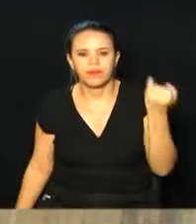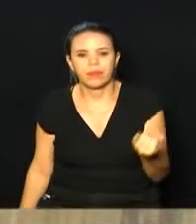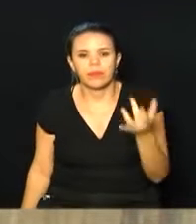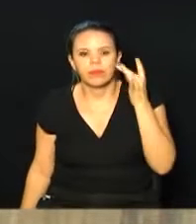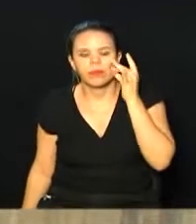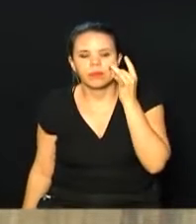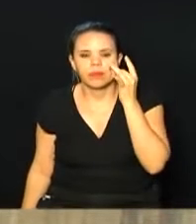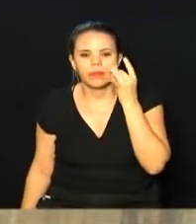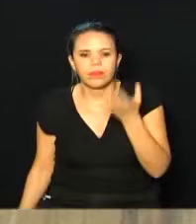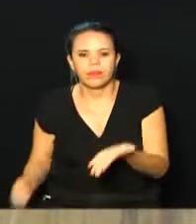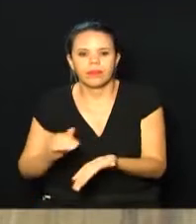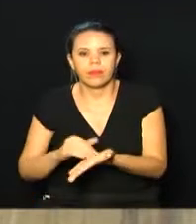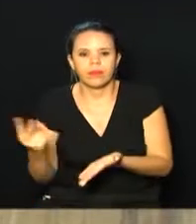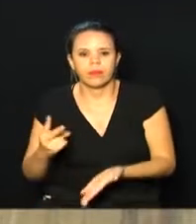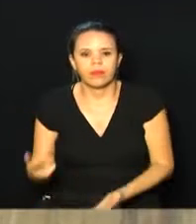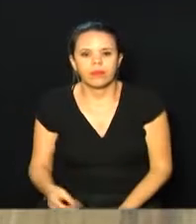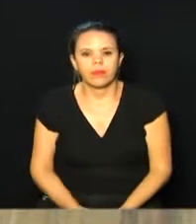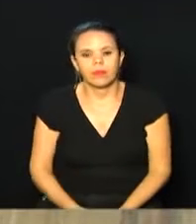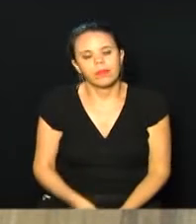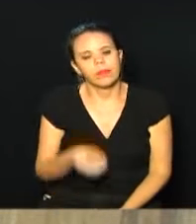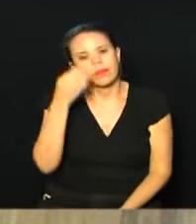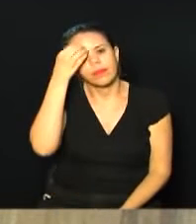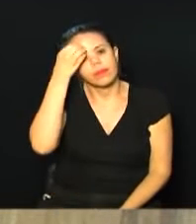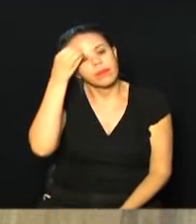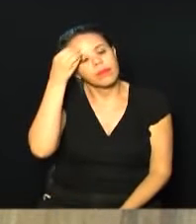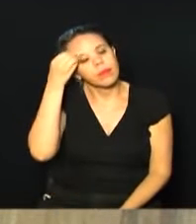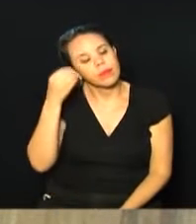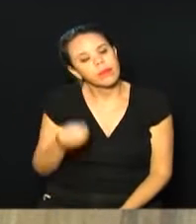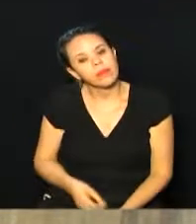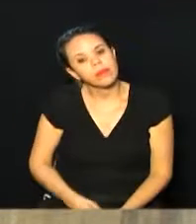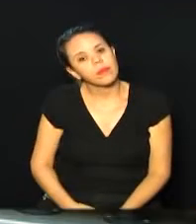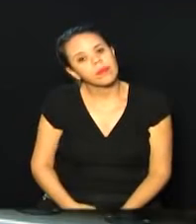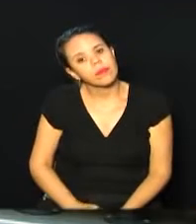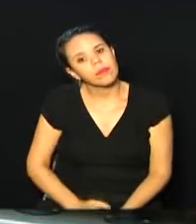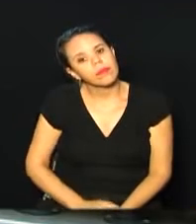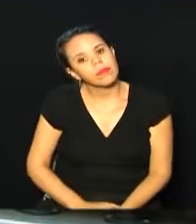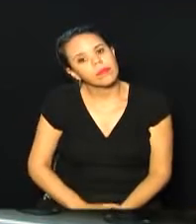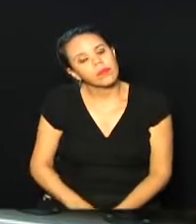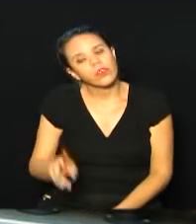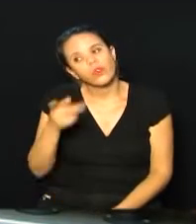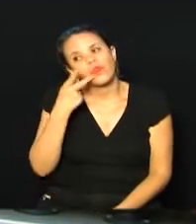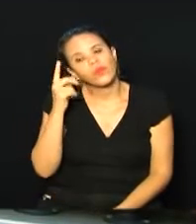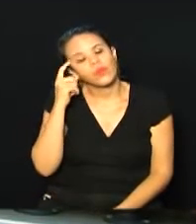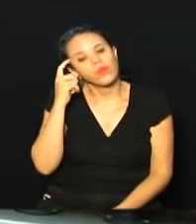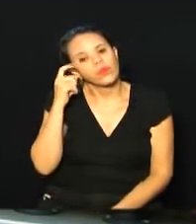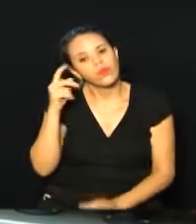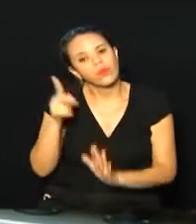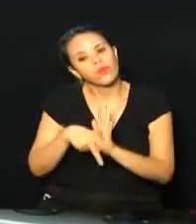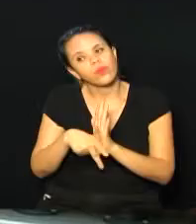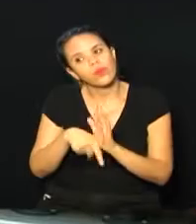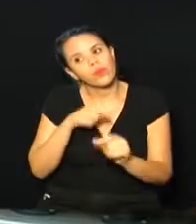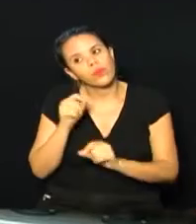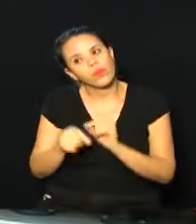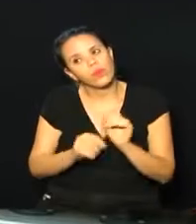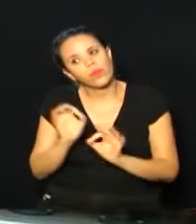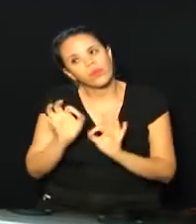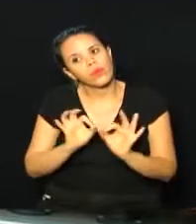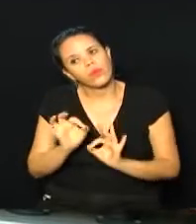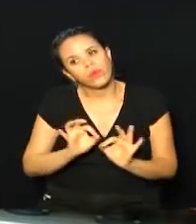presença dos secretários conosco. Barreiro, você mencionou nesse projeto que estão